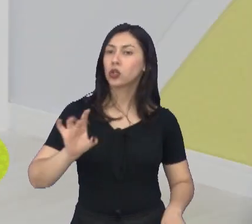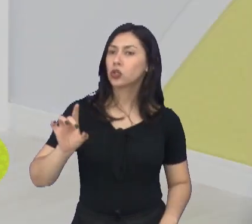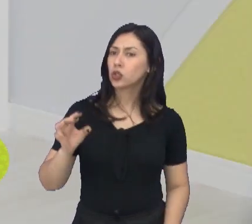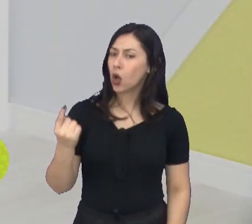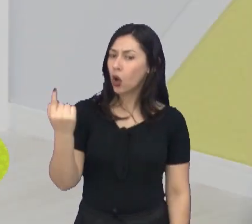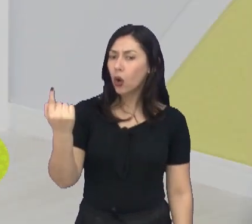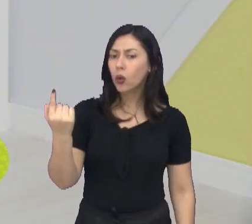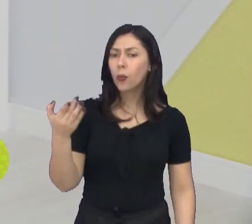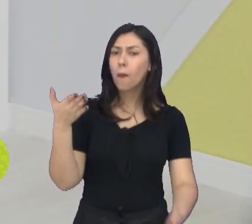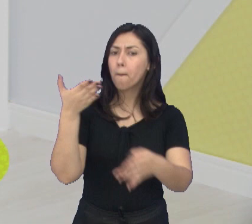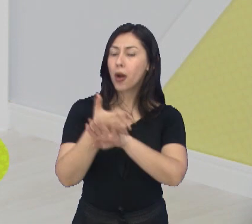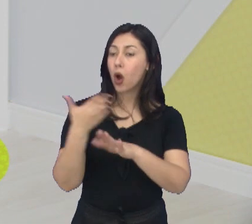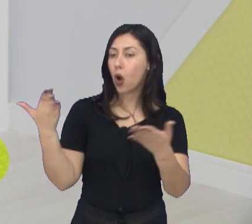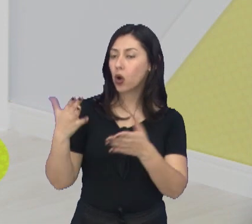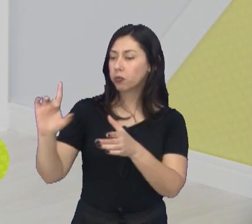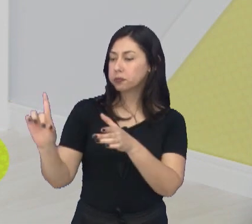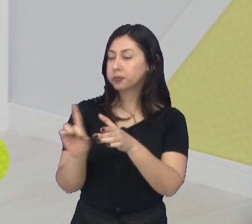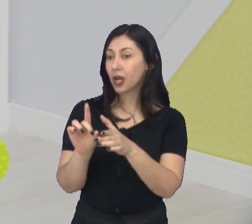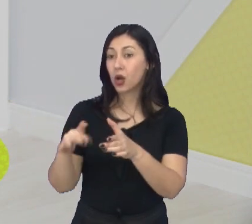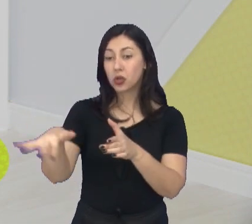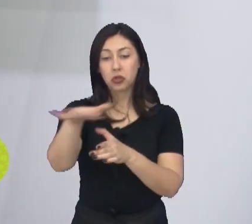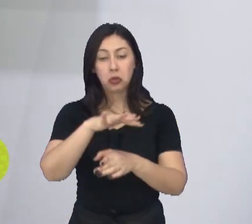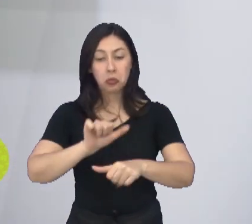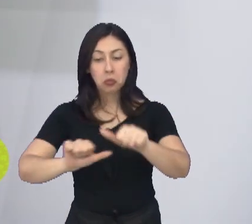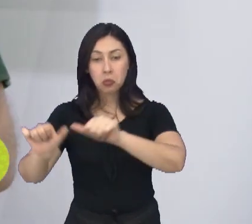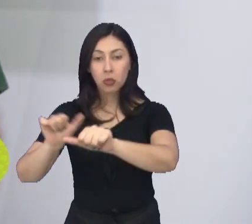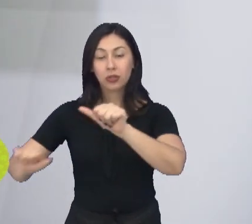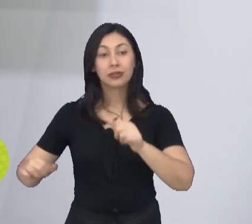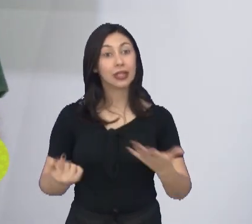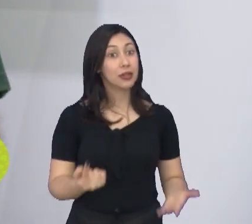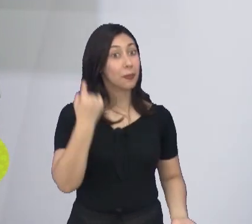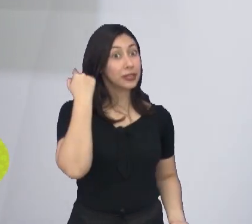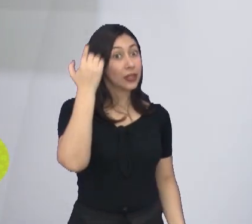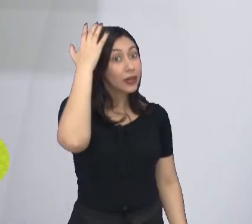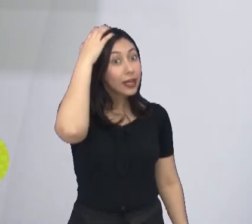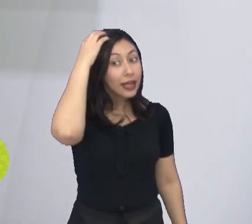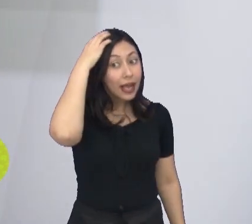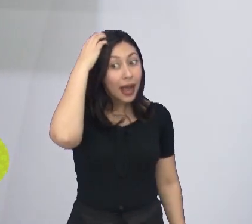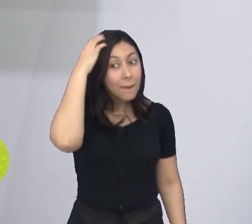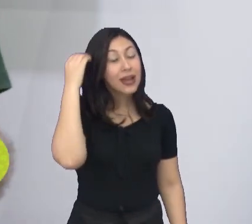daquele título lá, tá hoje no São José, mas o restante é tudo diferente. Com cabelo naquela época.